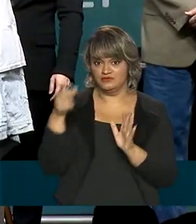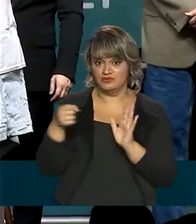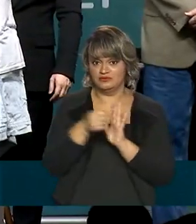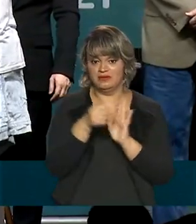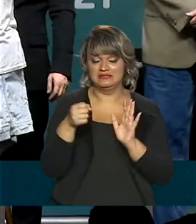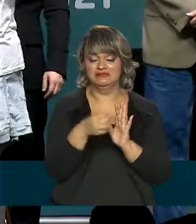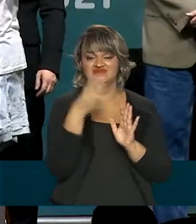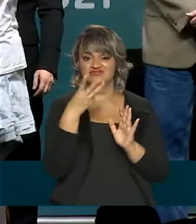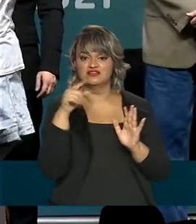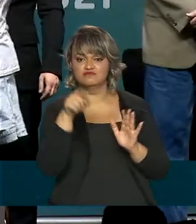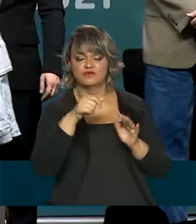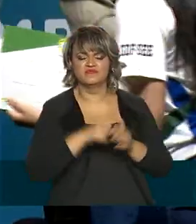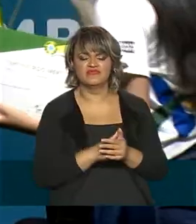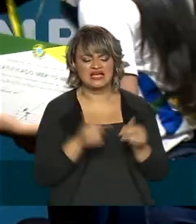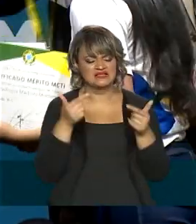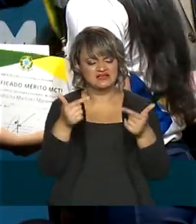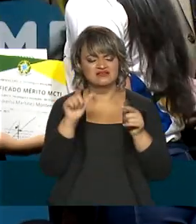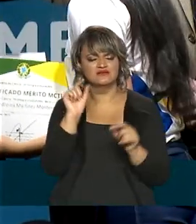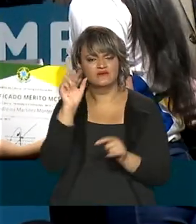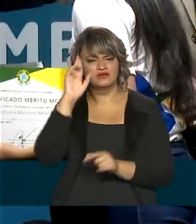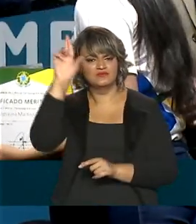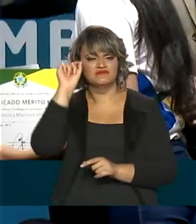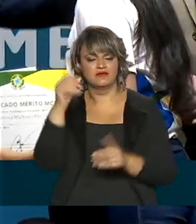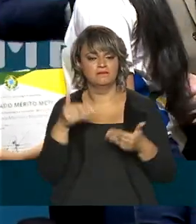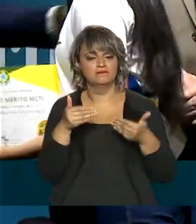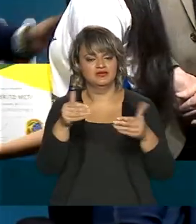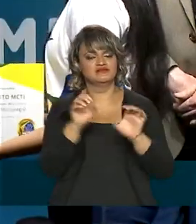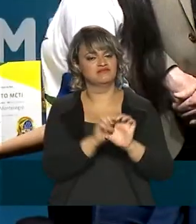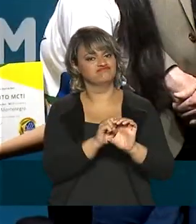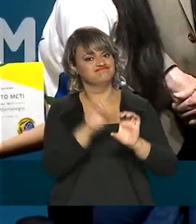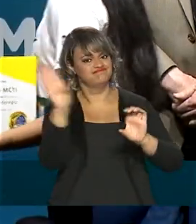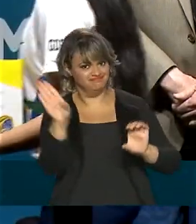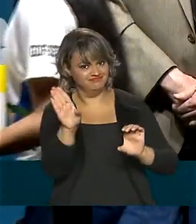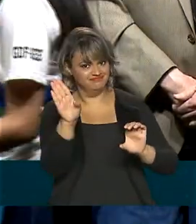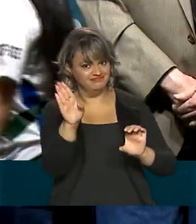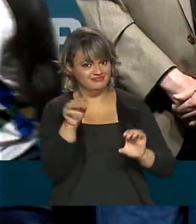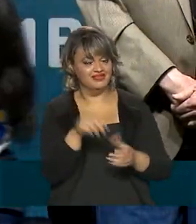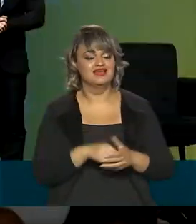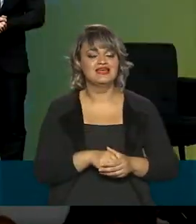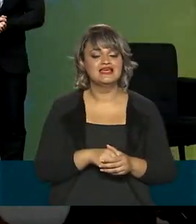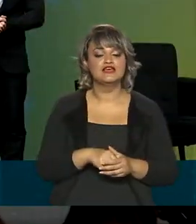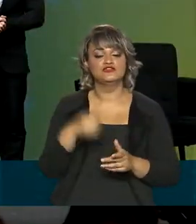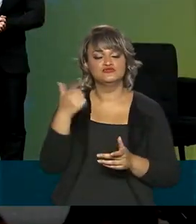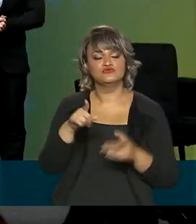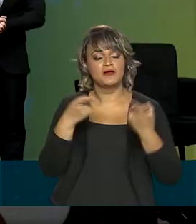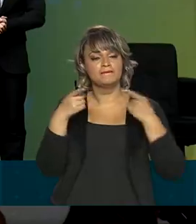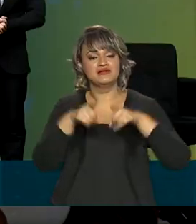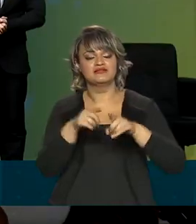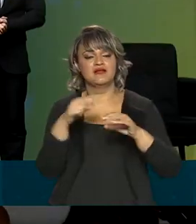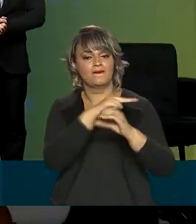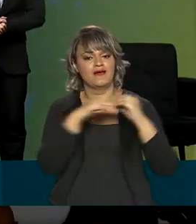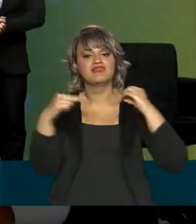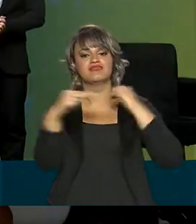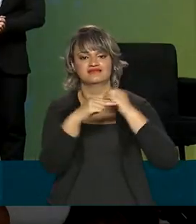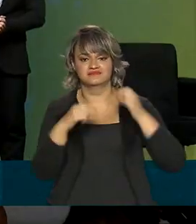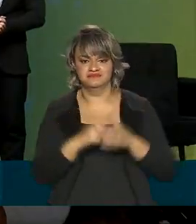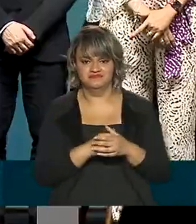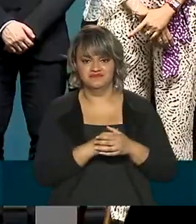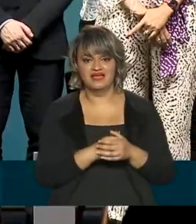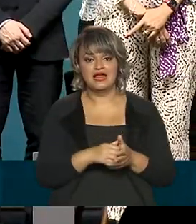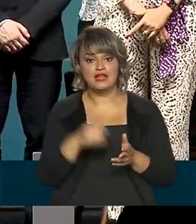projeto a iniciativa é promovida pelo Ministério da Ciência Tecnologia inovações em parceria com a NASA e